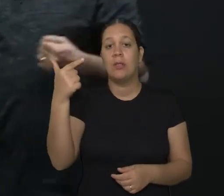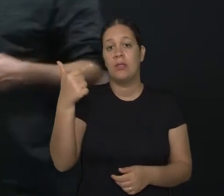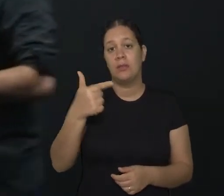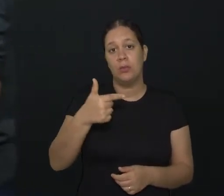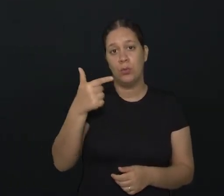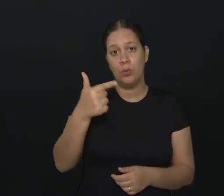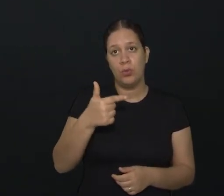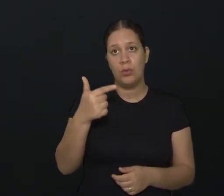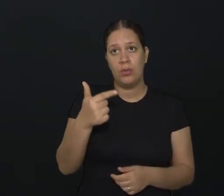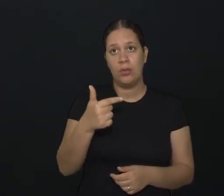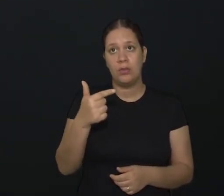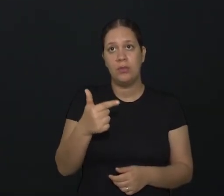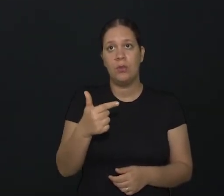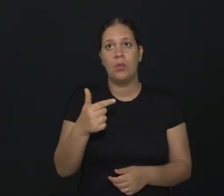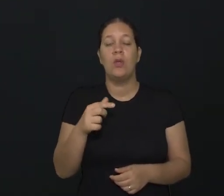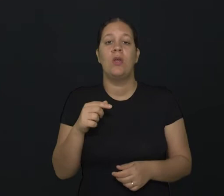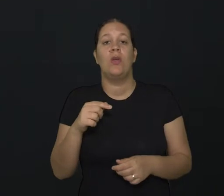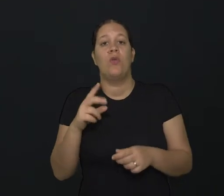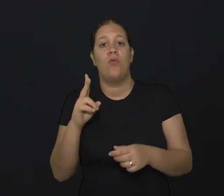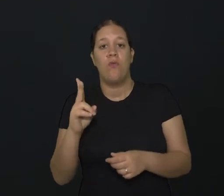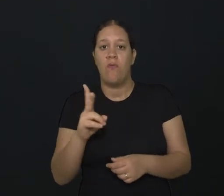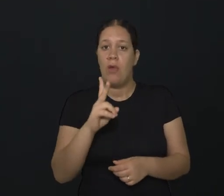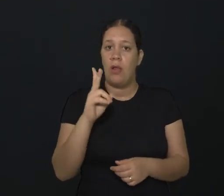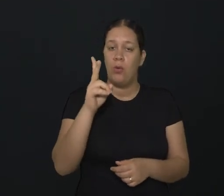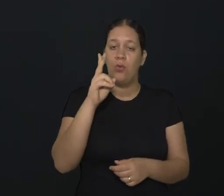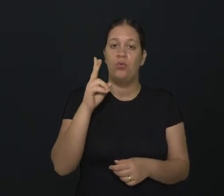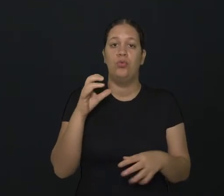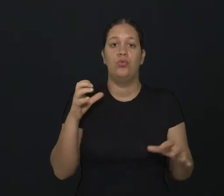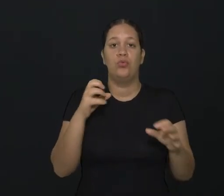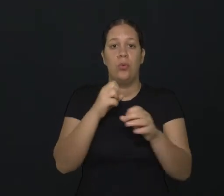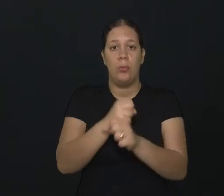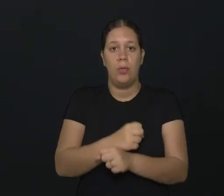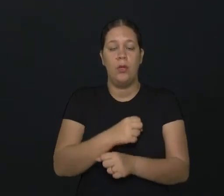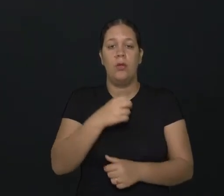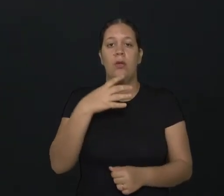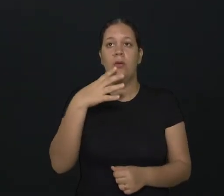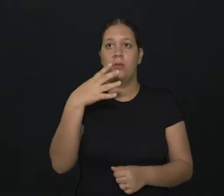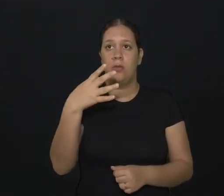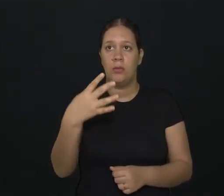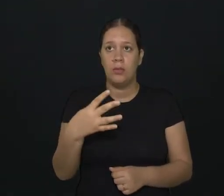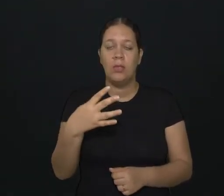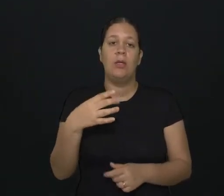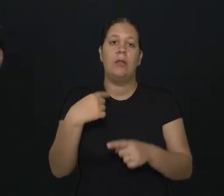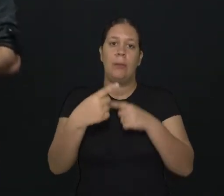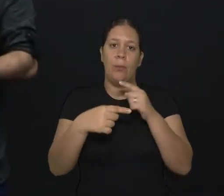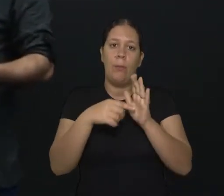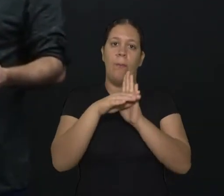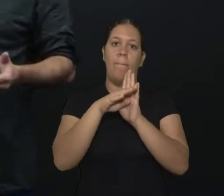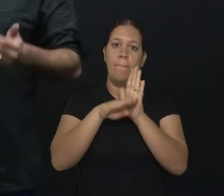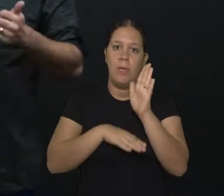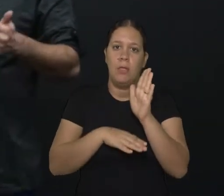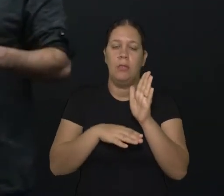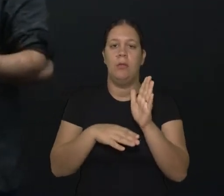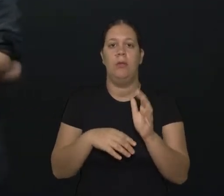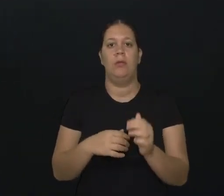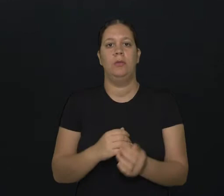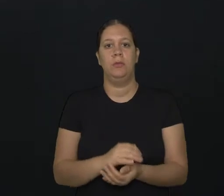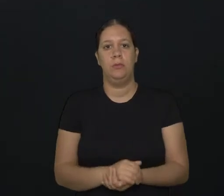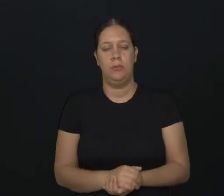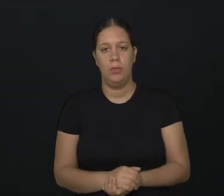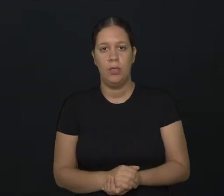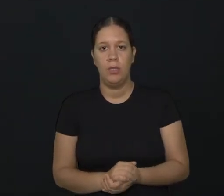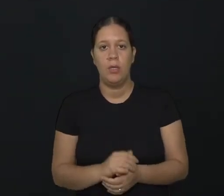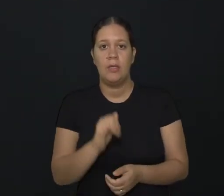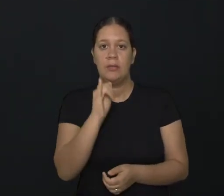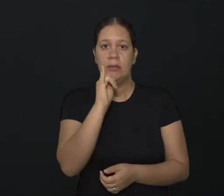segunda equação, eu tenho que pegar esse valor, somar com 4 e depois tirar a metade. Beleza?